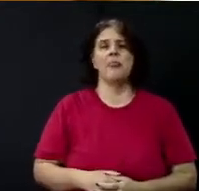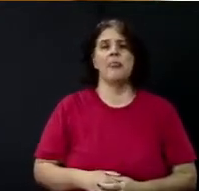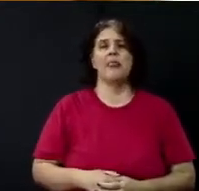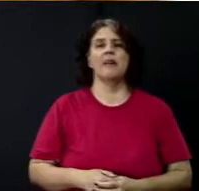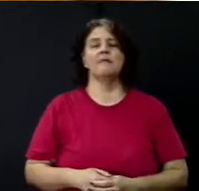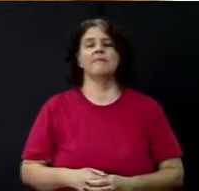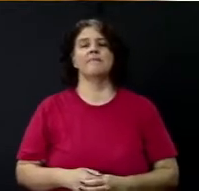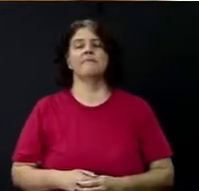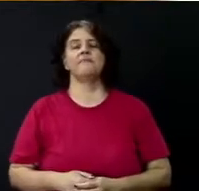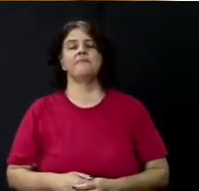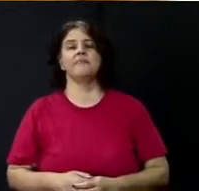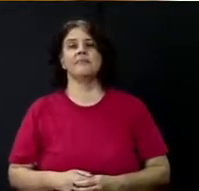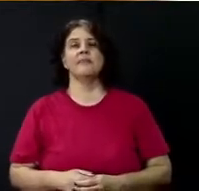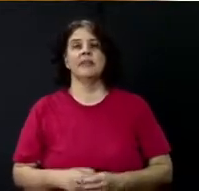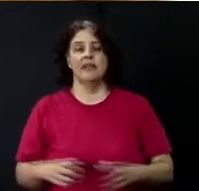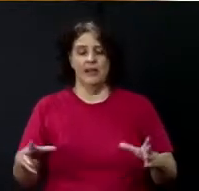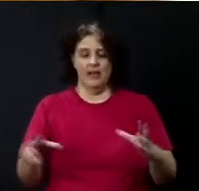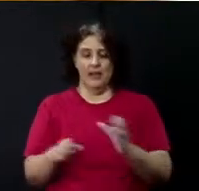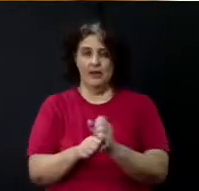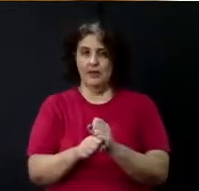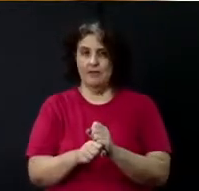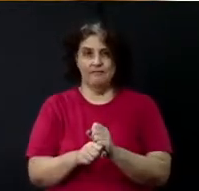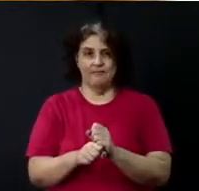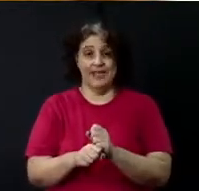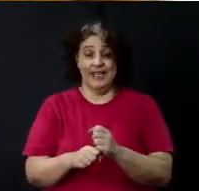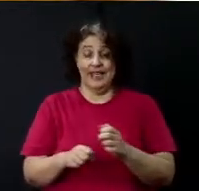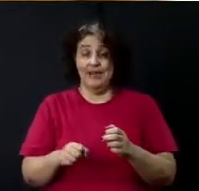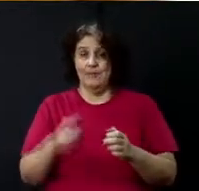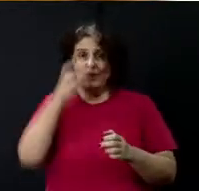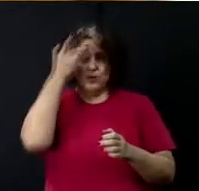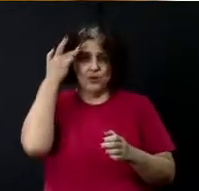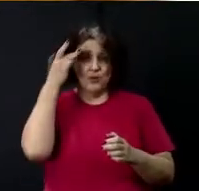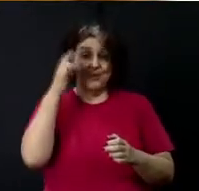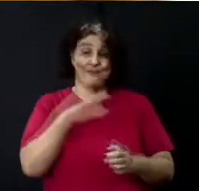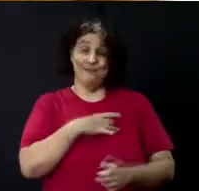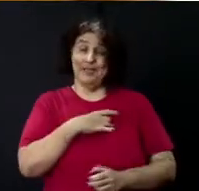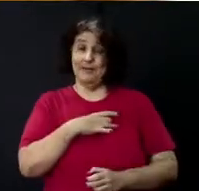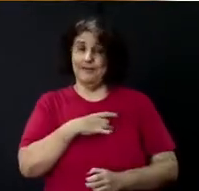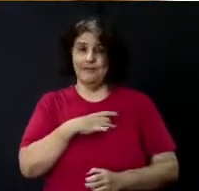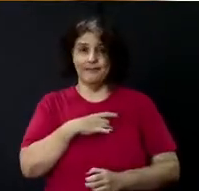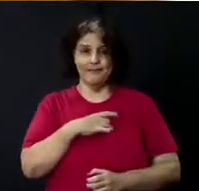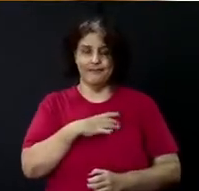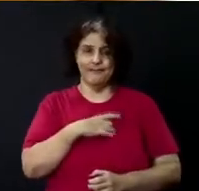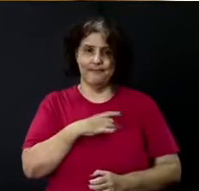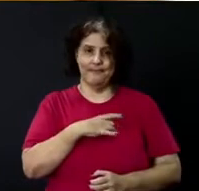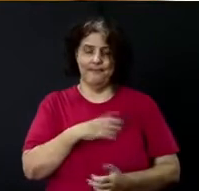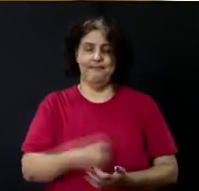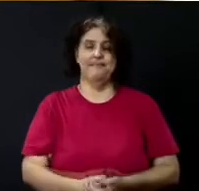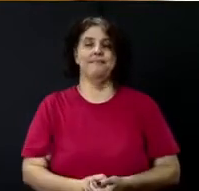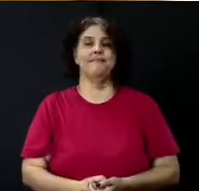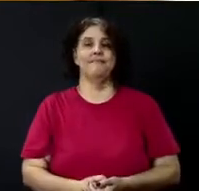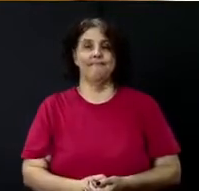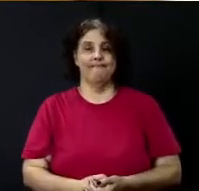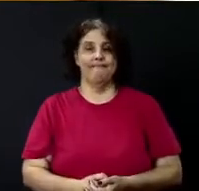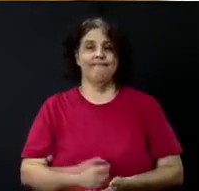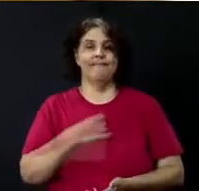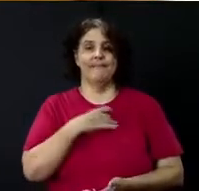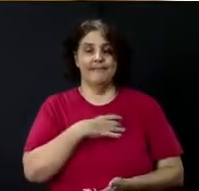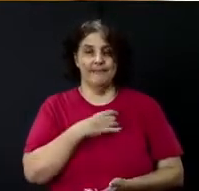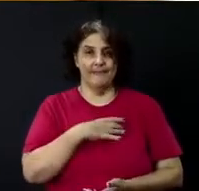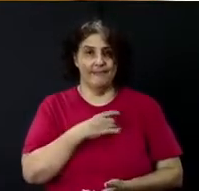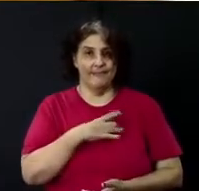da religião. Eles estão morrendo de medo, eles não sabem o que aconteceu, e eles preferem dizer: perguntem